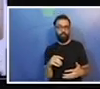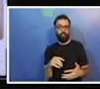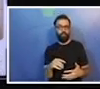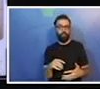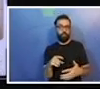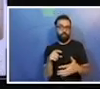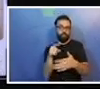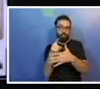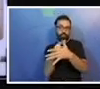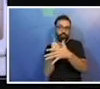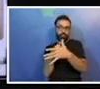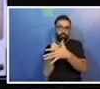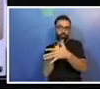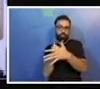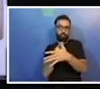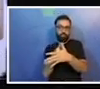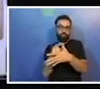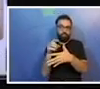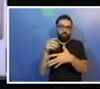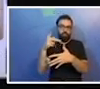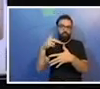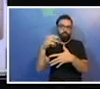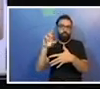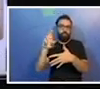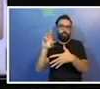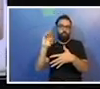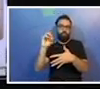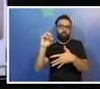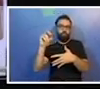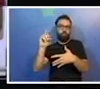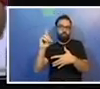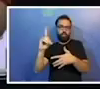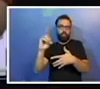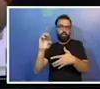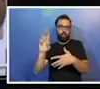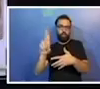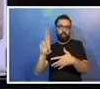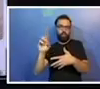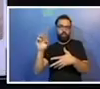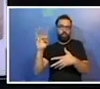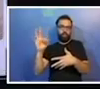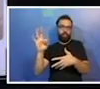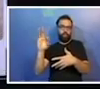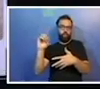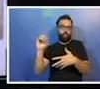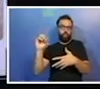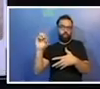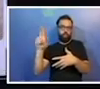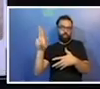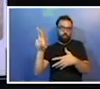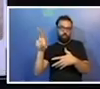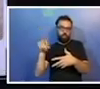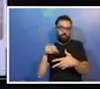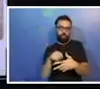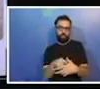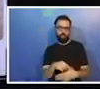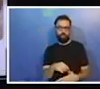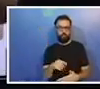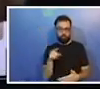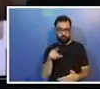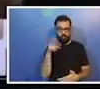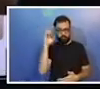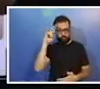se alimenta de outro, ele produz o seu próprio alimento. Lembra disso? E aí, hein, João